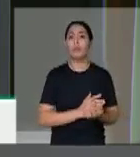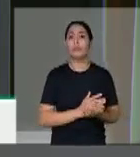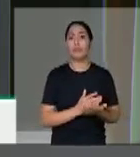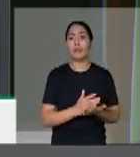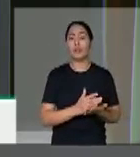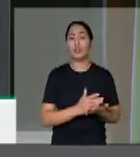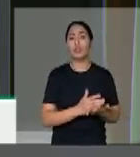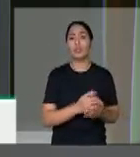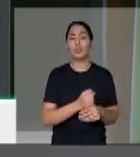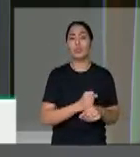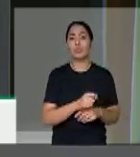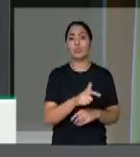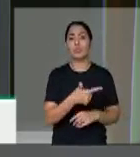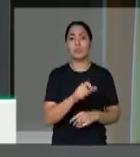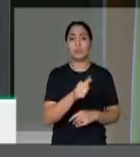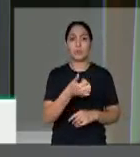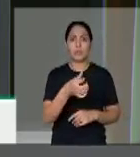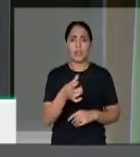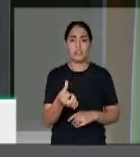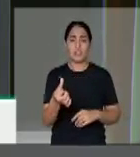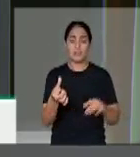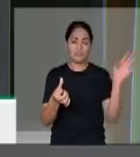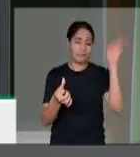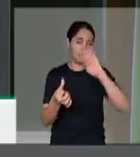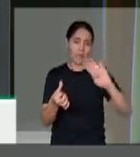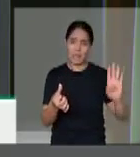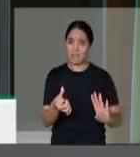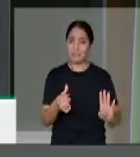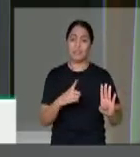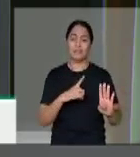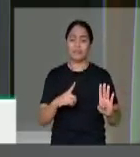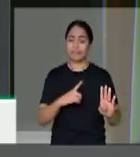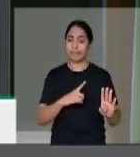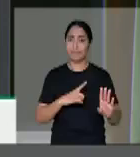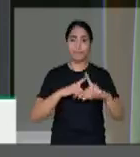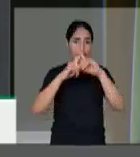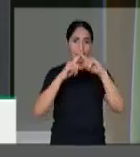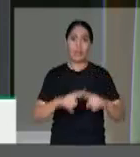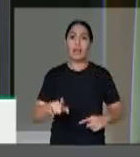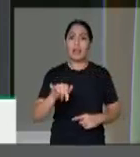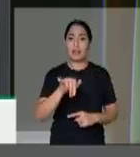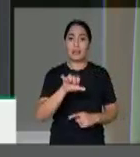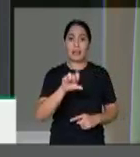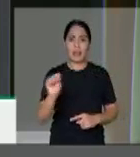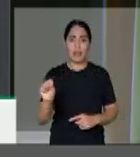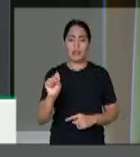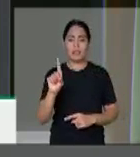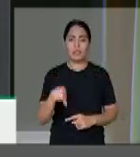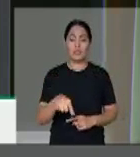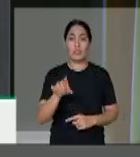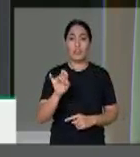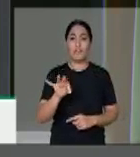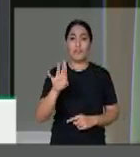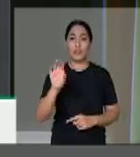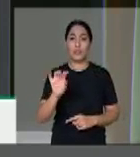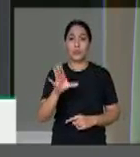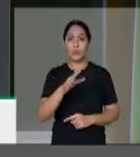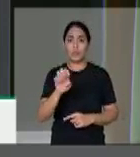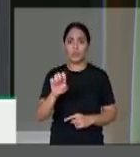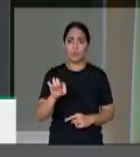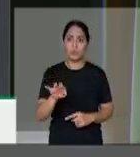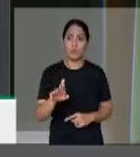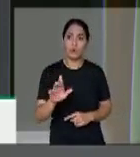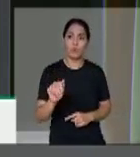o Brasil foi o 7º maior emissor mundial de gases de efeito estufa, mais de 2